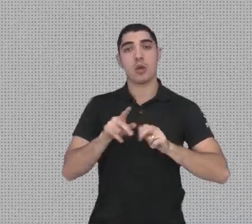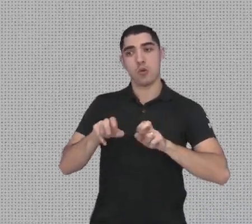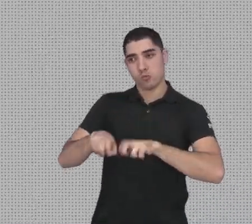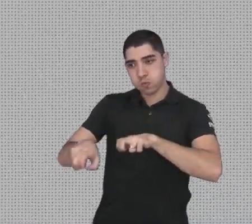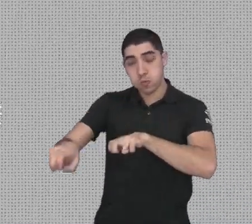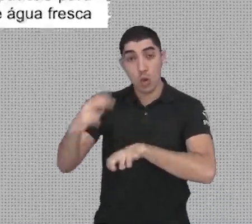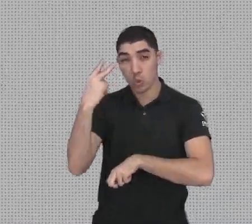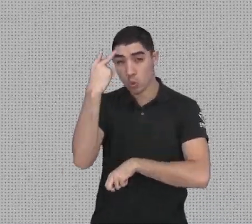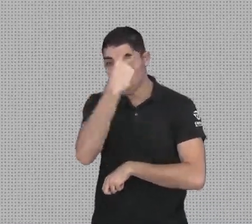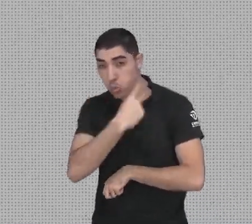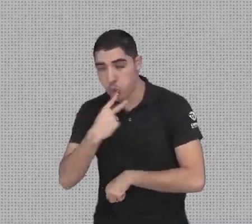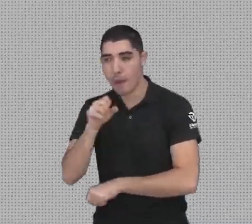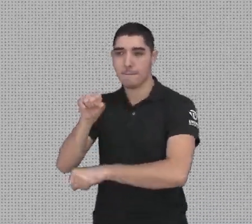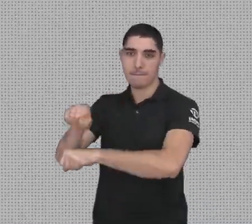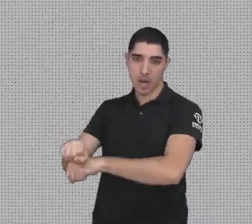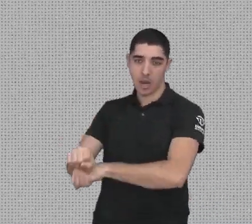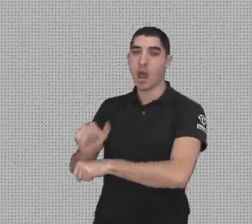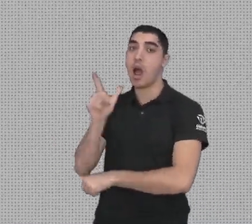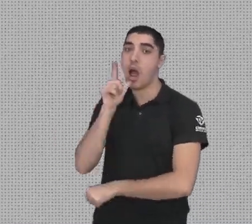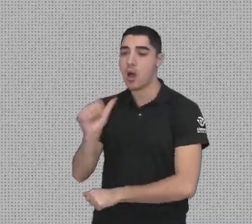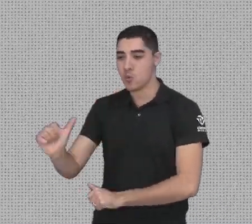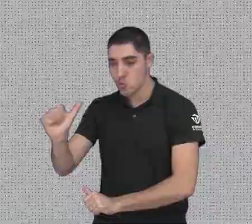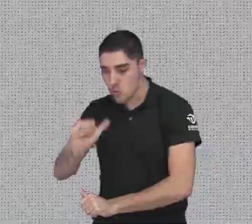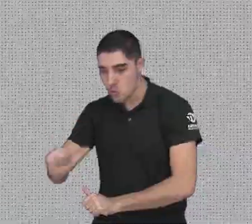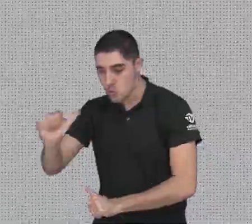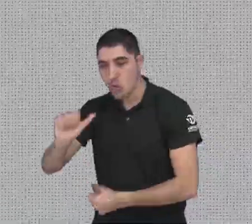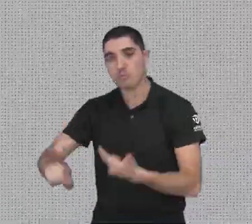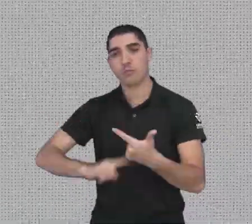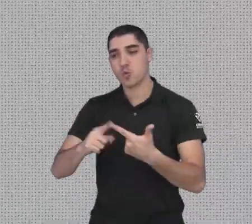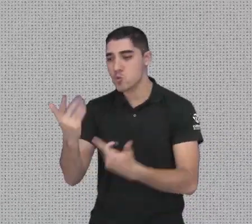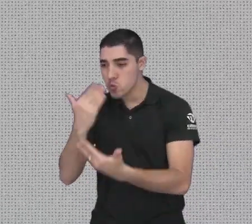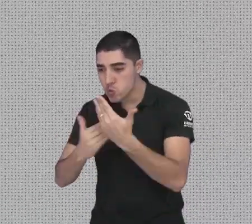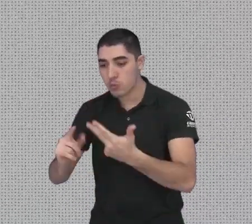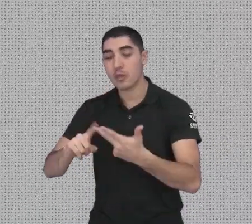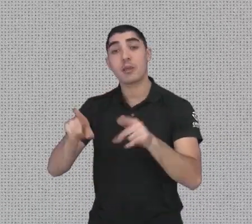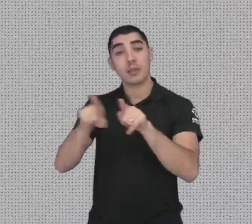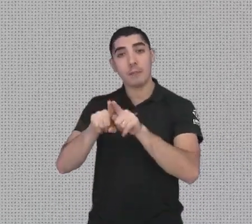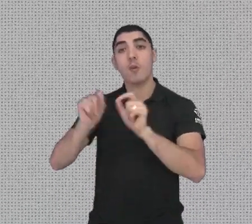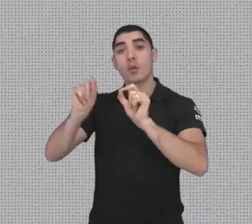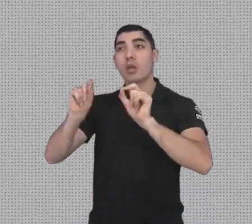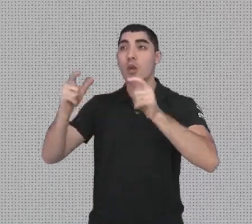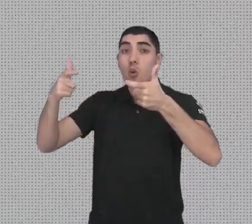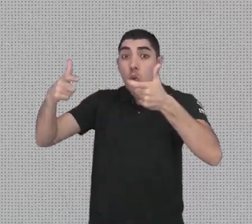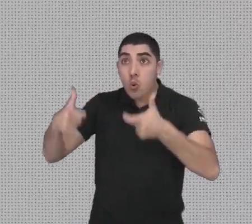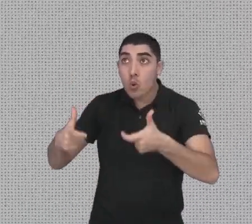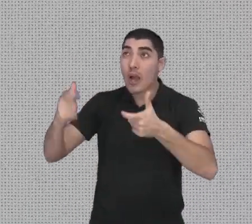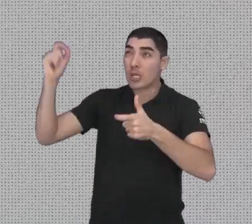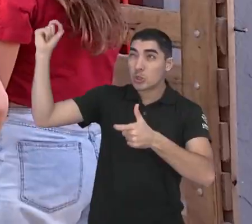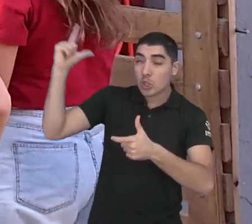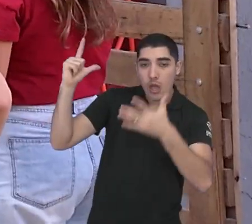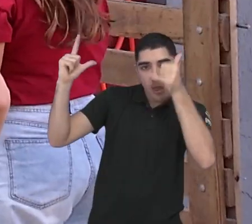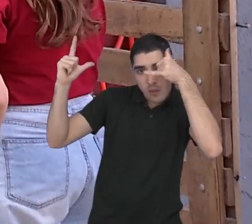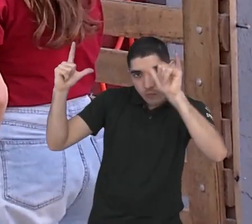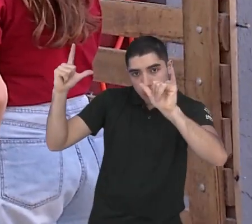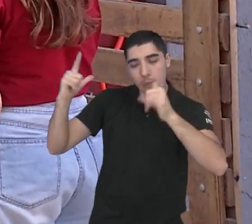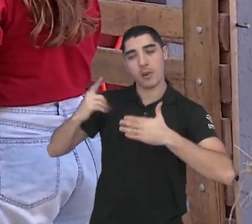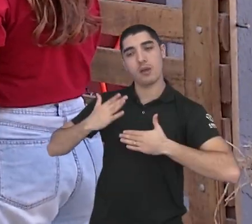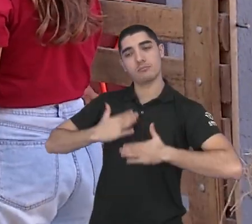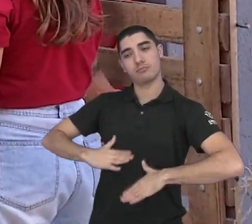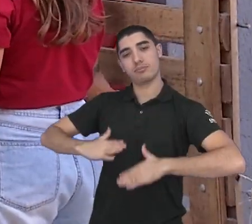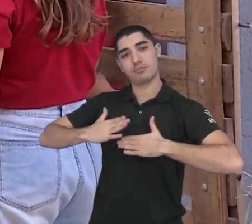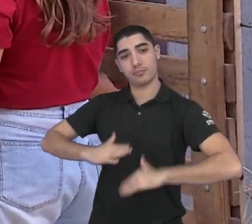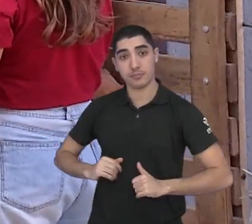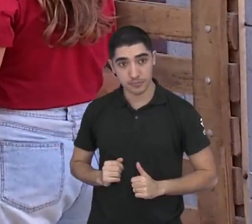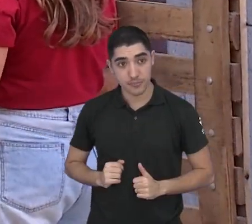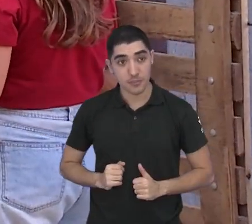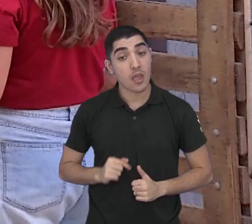cavaleiros, incluindo pausas a cada 2 horas de caminhada, hidratação, alimentação e sombra para descanso. Essas recomendações